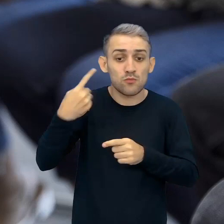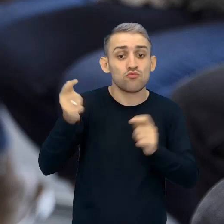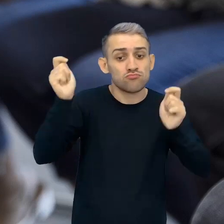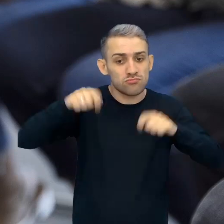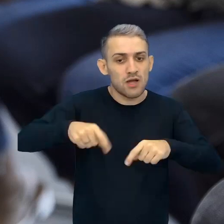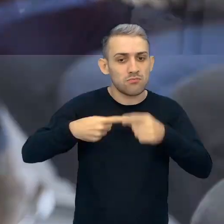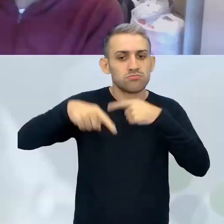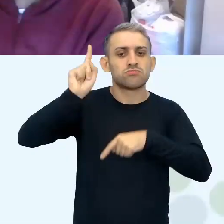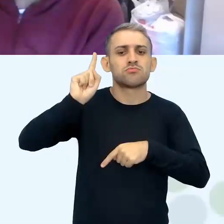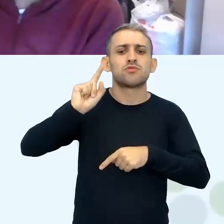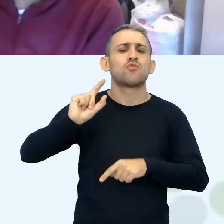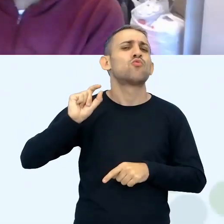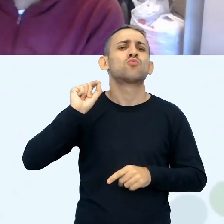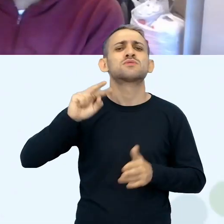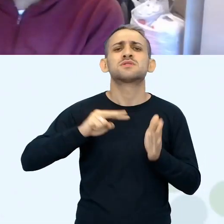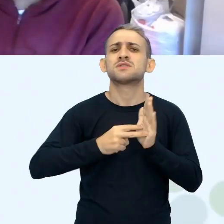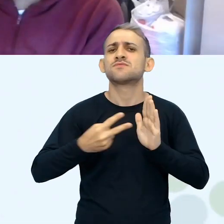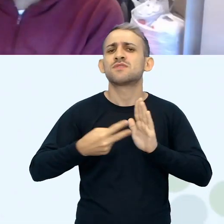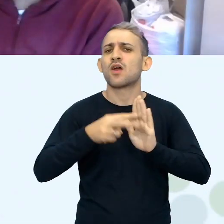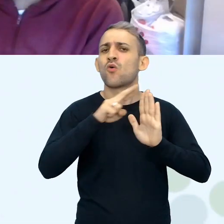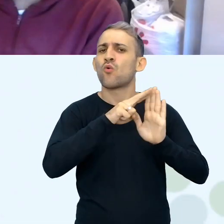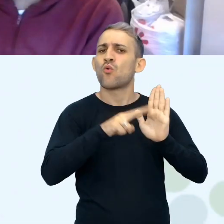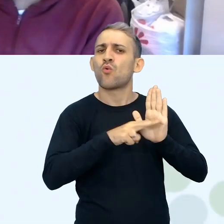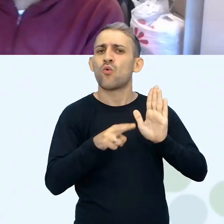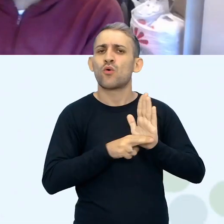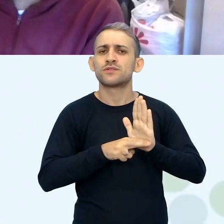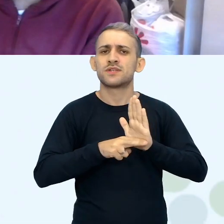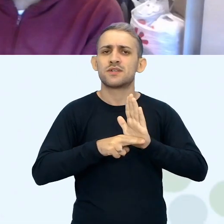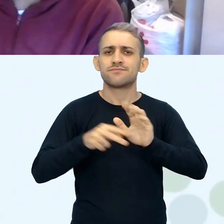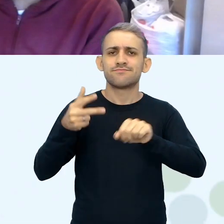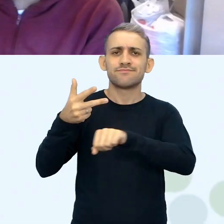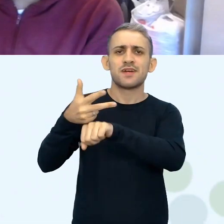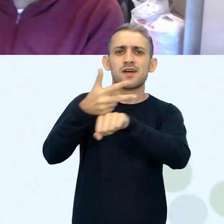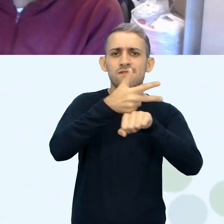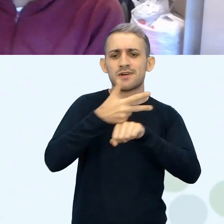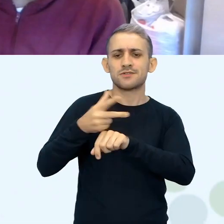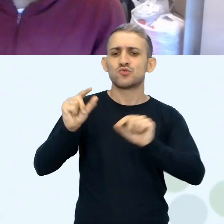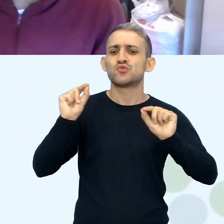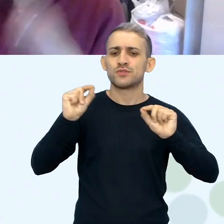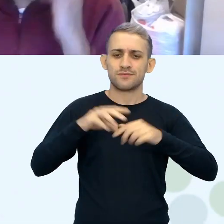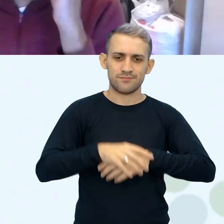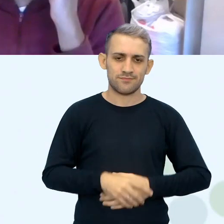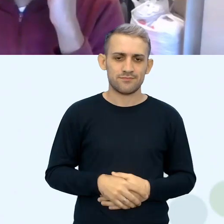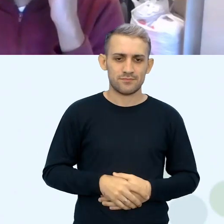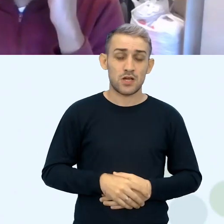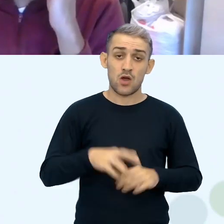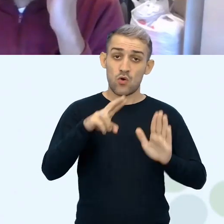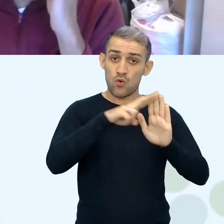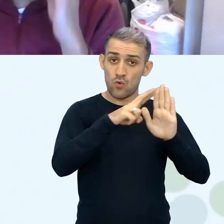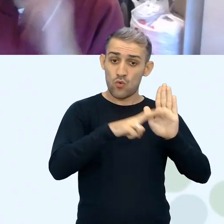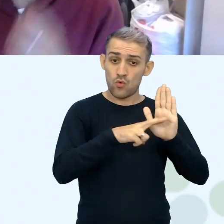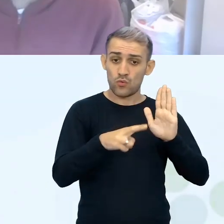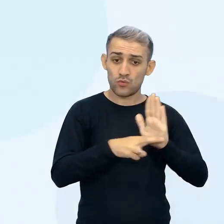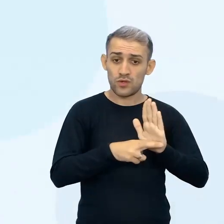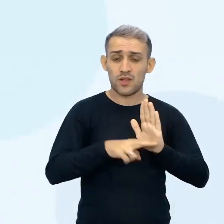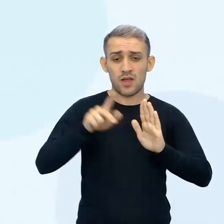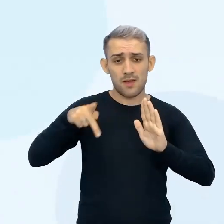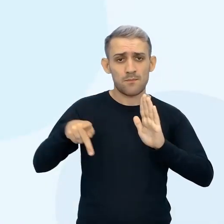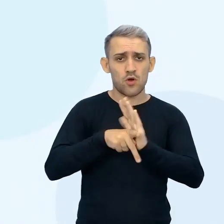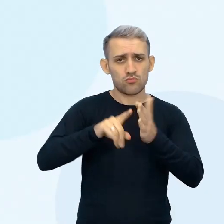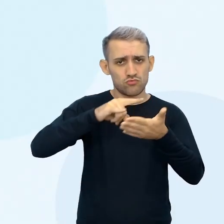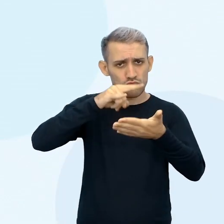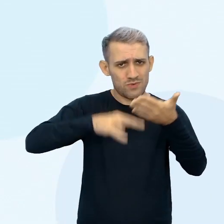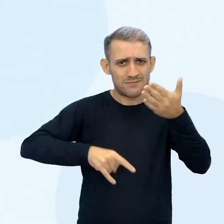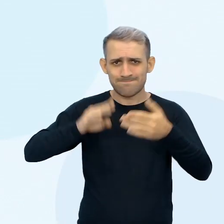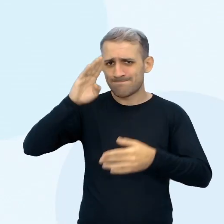desenvolvendo. O que é um roteiro de gravação? Né? O roteiro de gravação é o documento